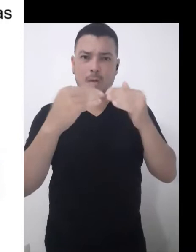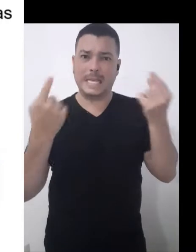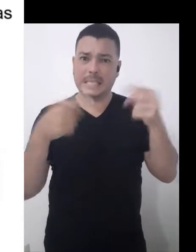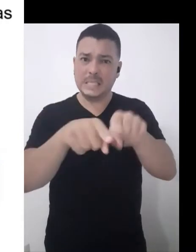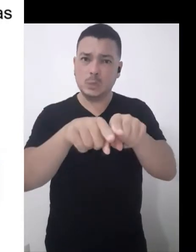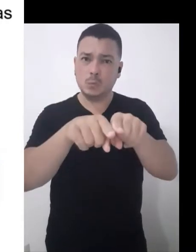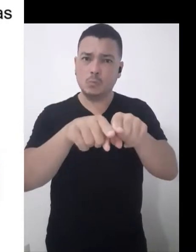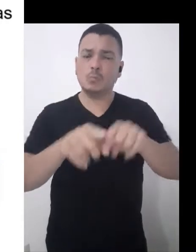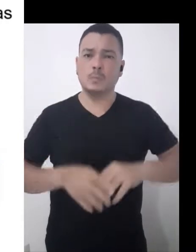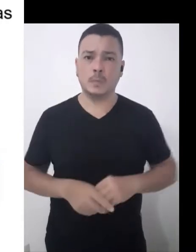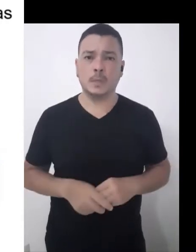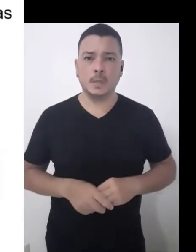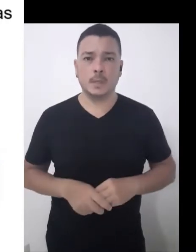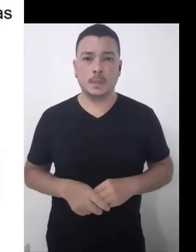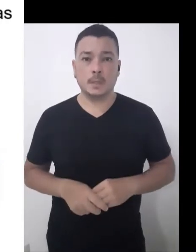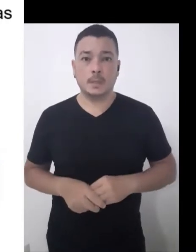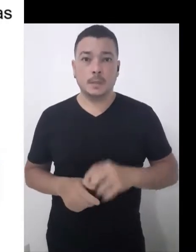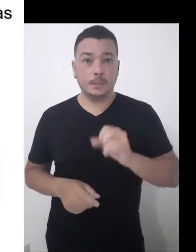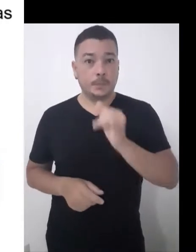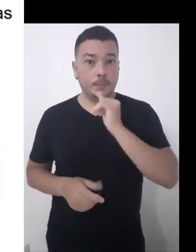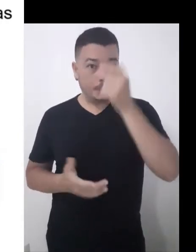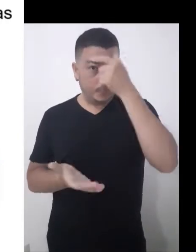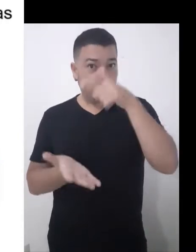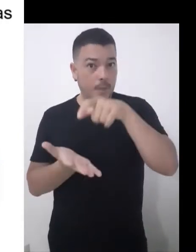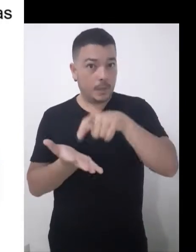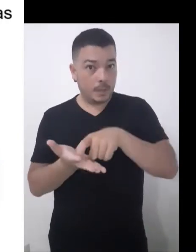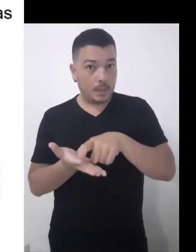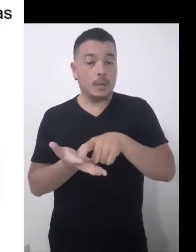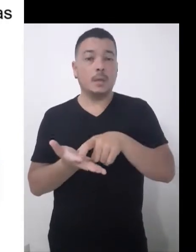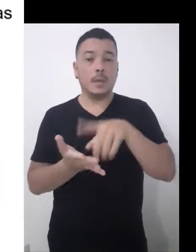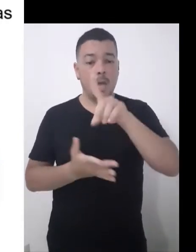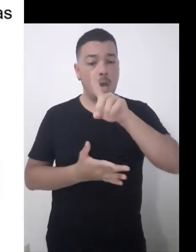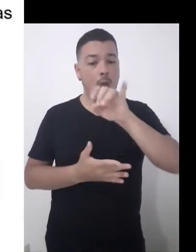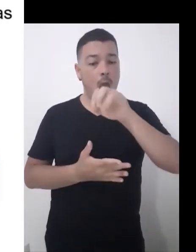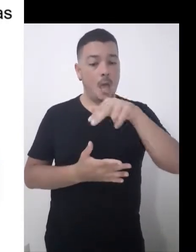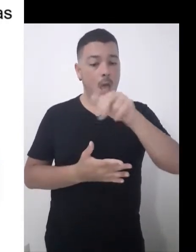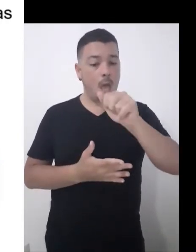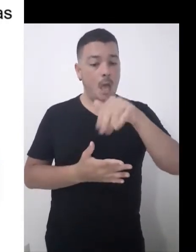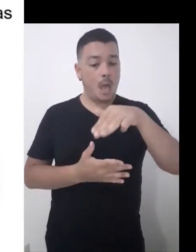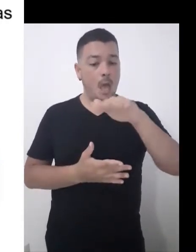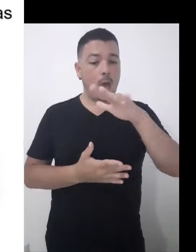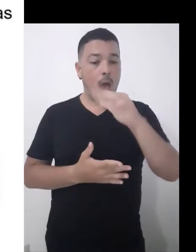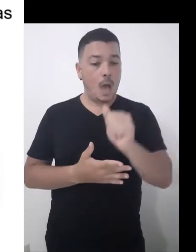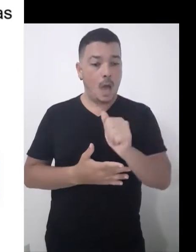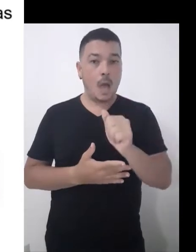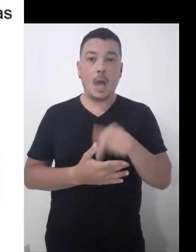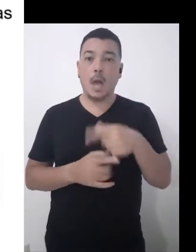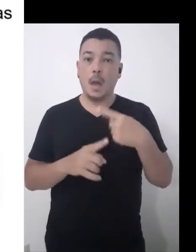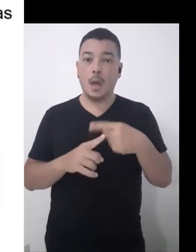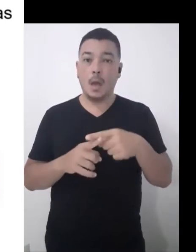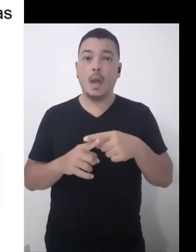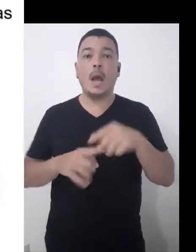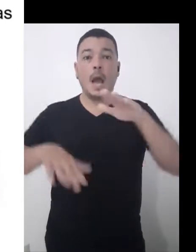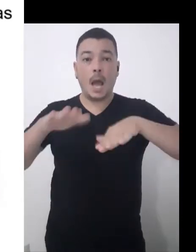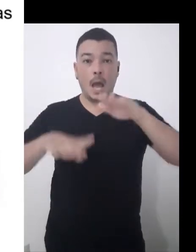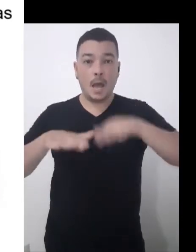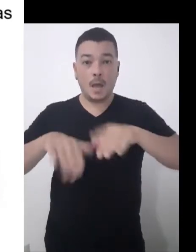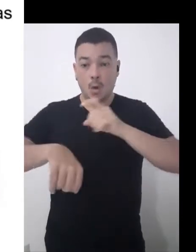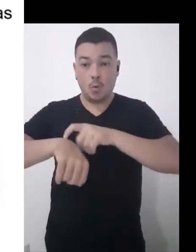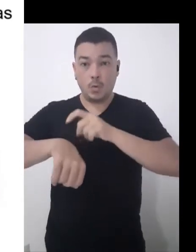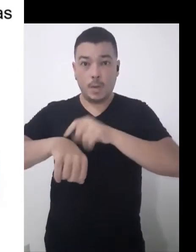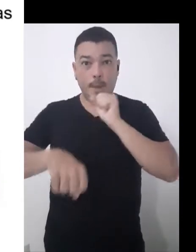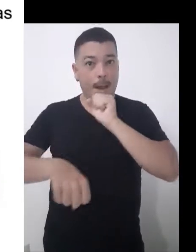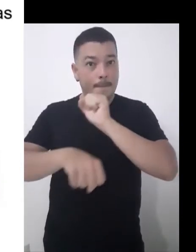E se minha memória é dinâmica, não é estática, significa que ela vai perder um determinado tempo para